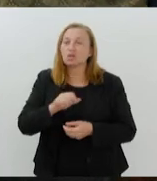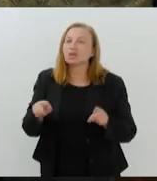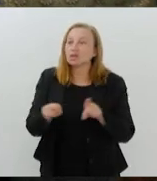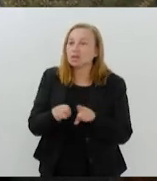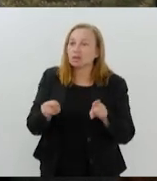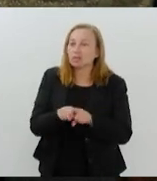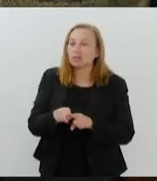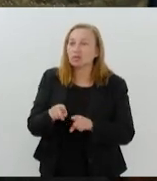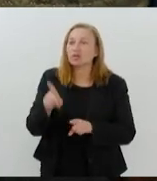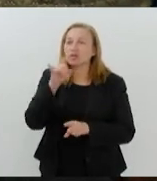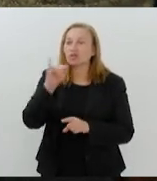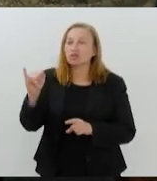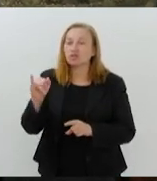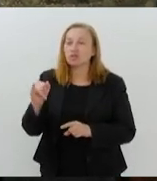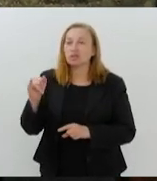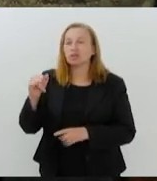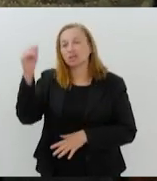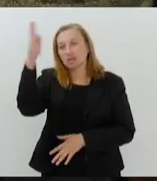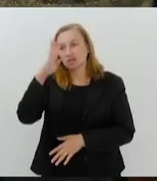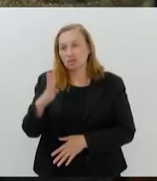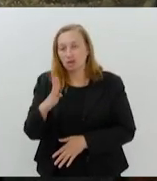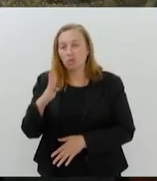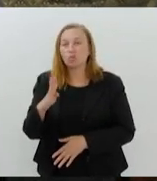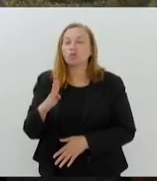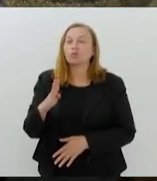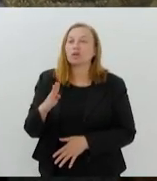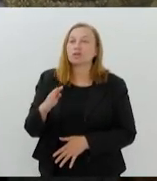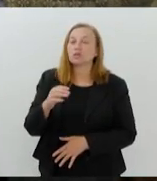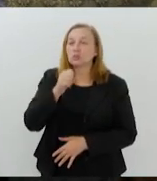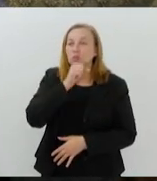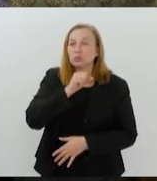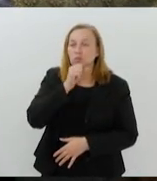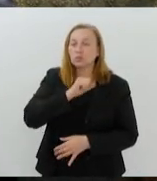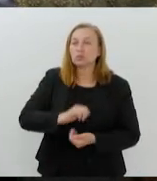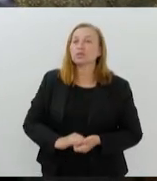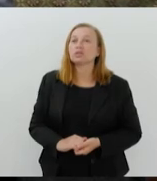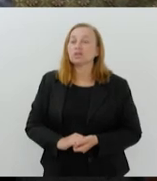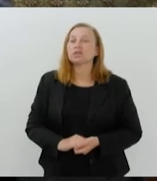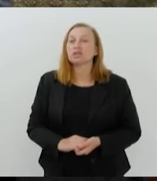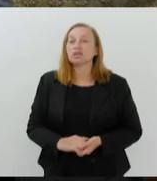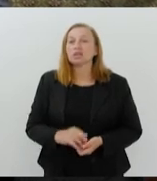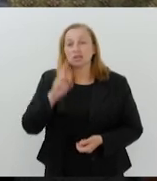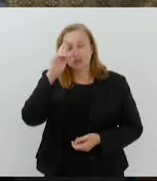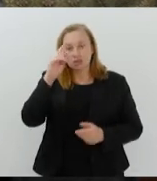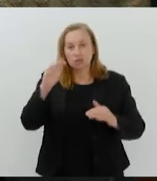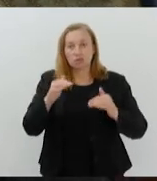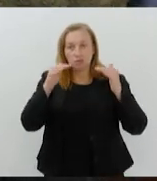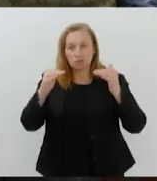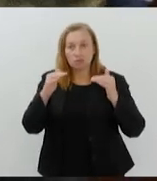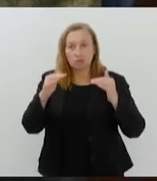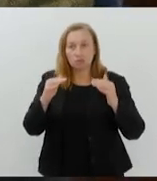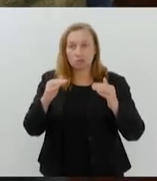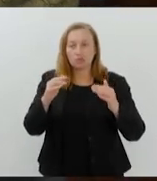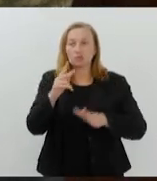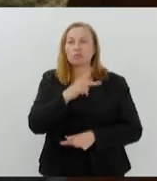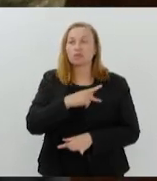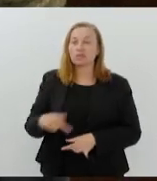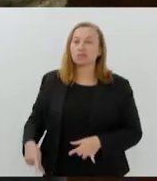também o Dia Nacional do Idoso. E se Vossa Excelência reparar,